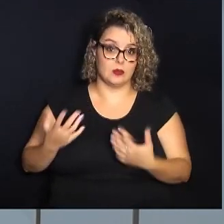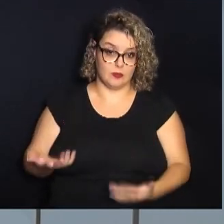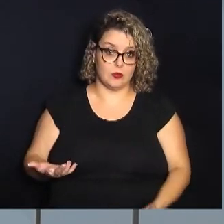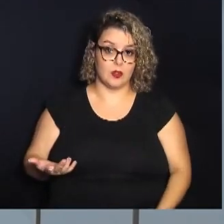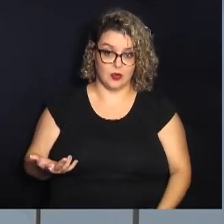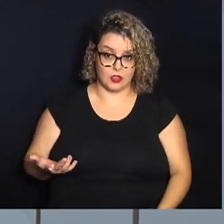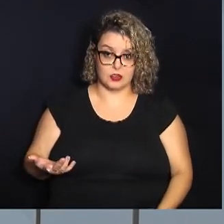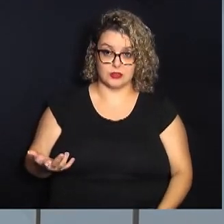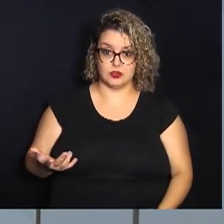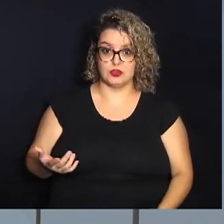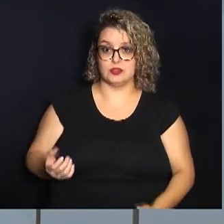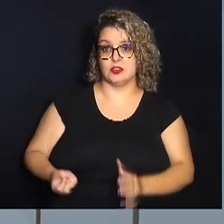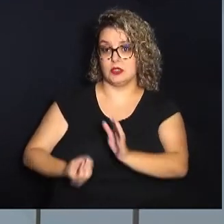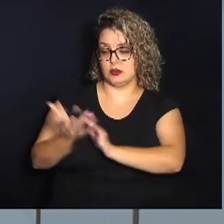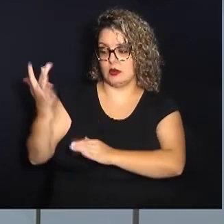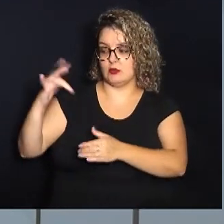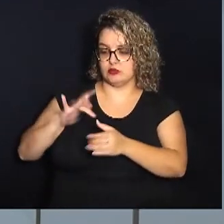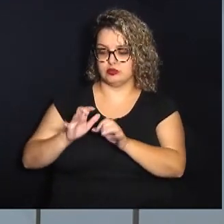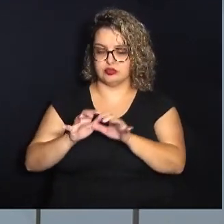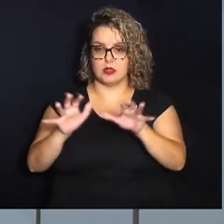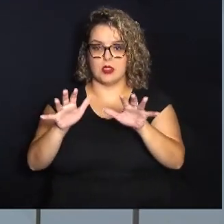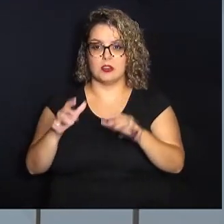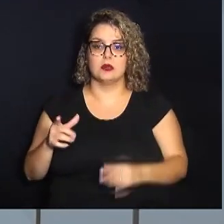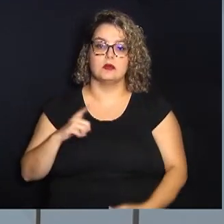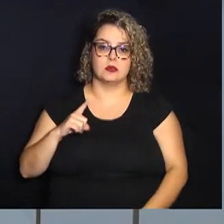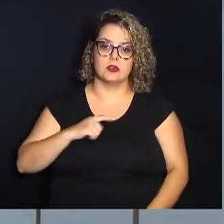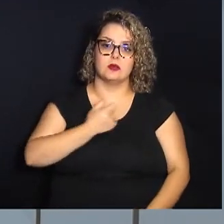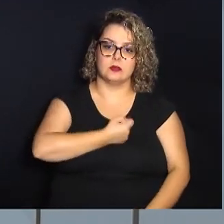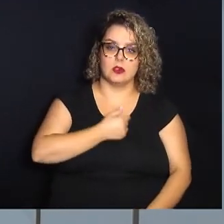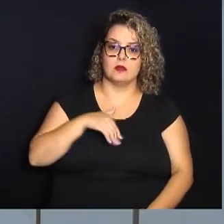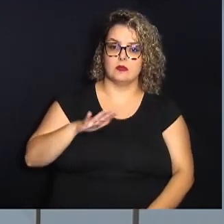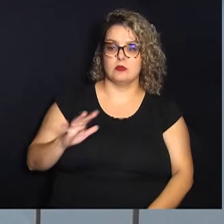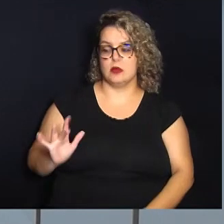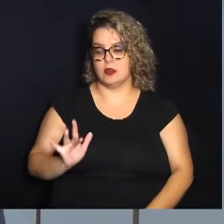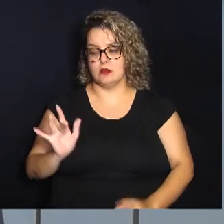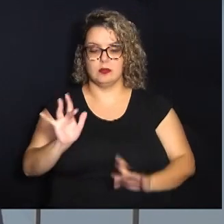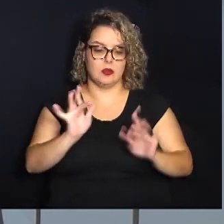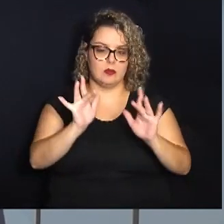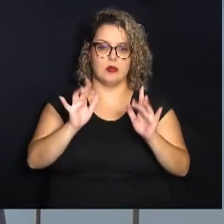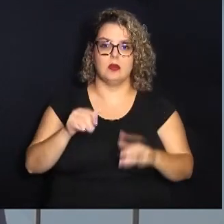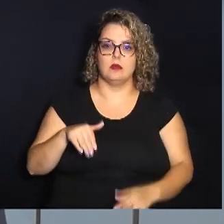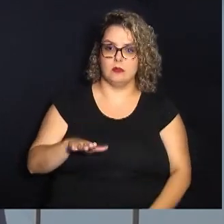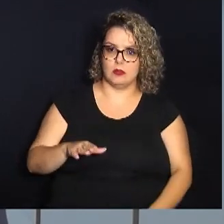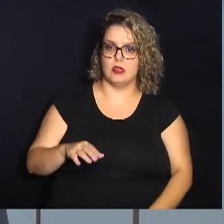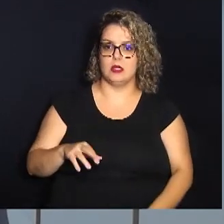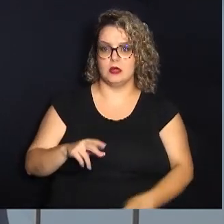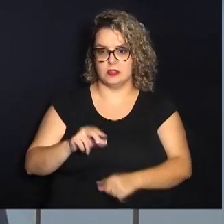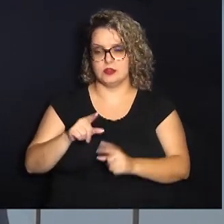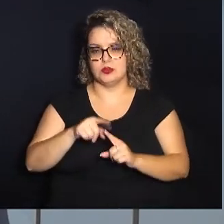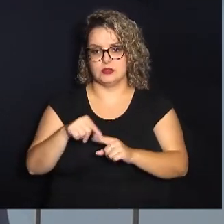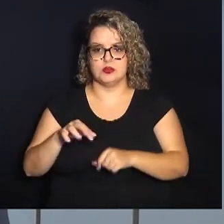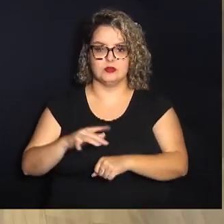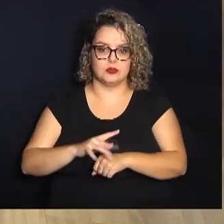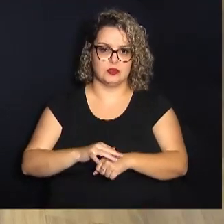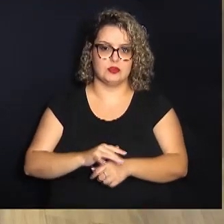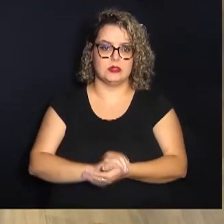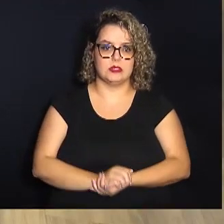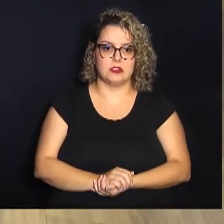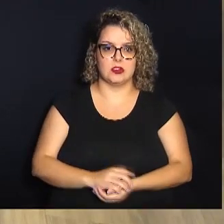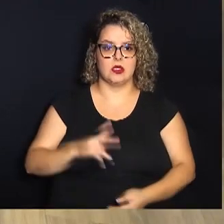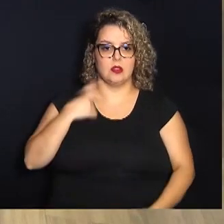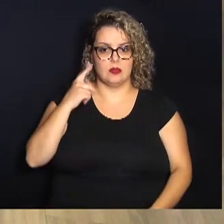nessas áreas a gente tem um maior número do mosquito. Então, mais mosquito presente, mais casos. Vereador Zé Carlos e